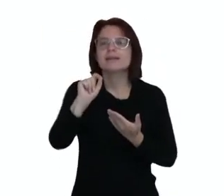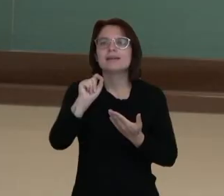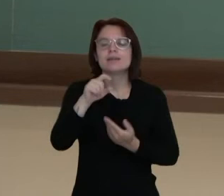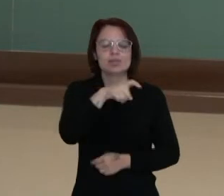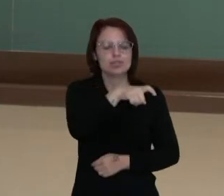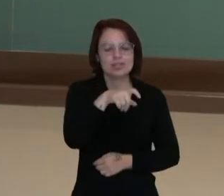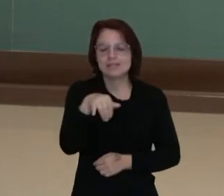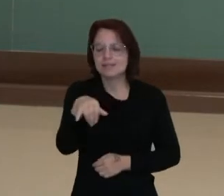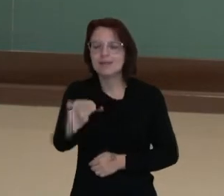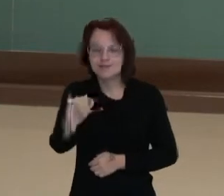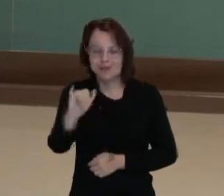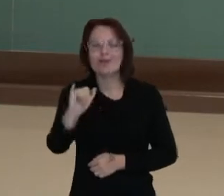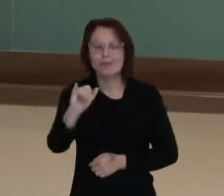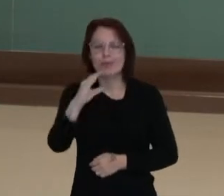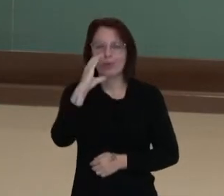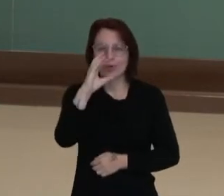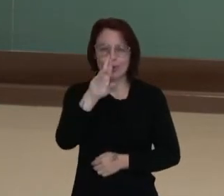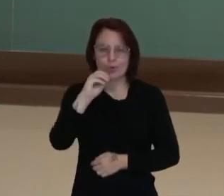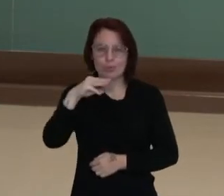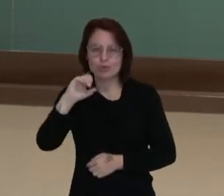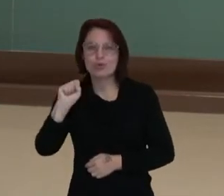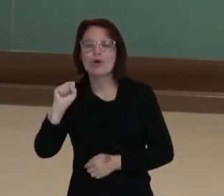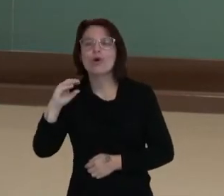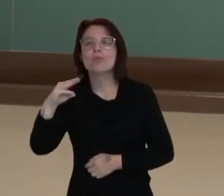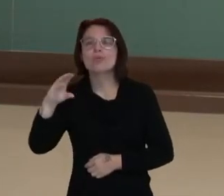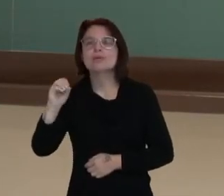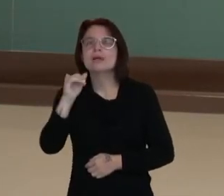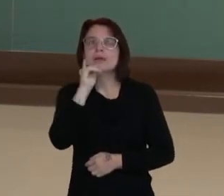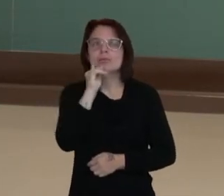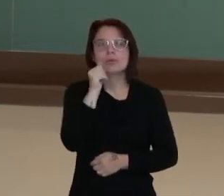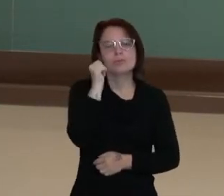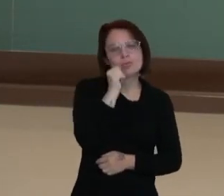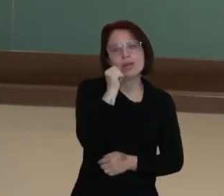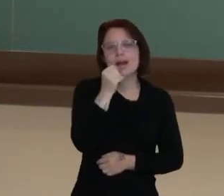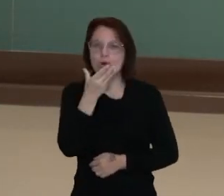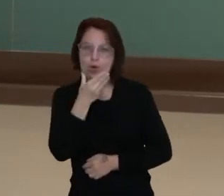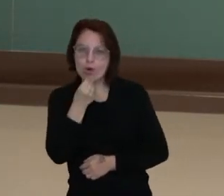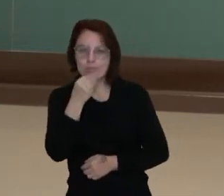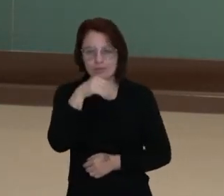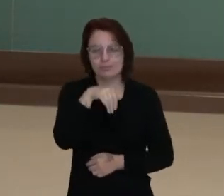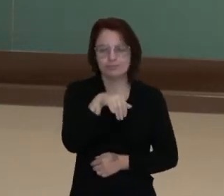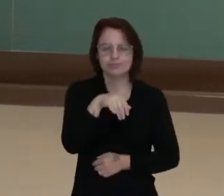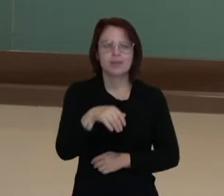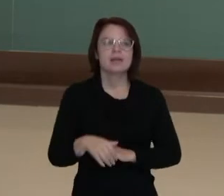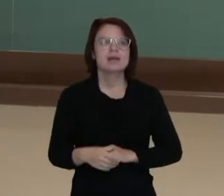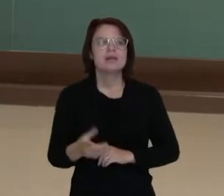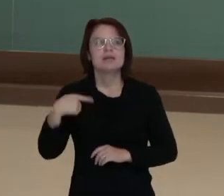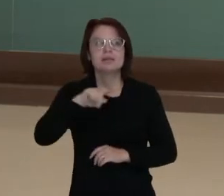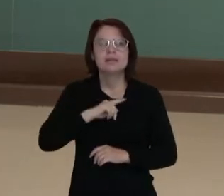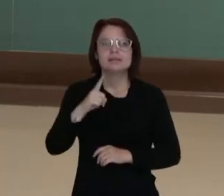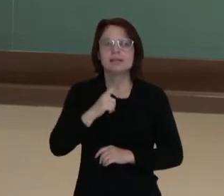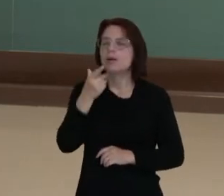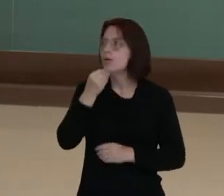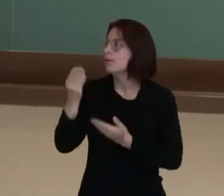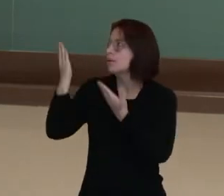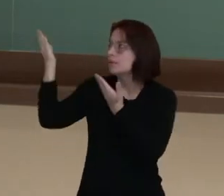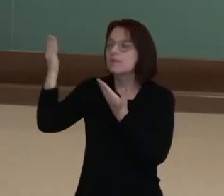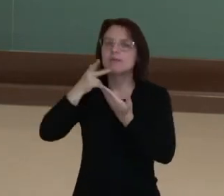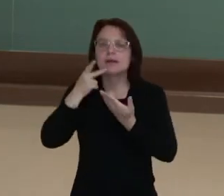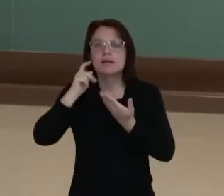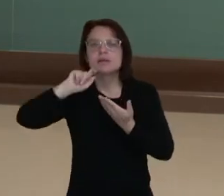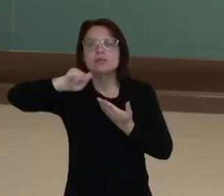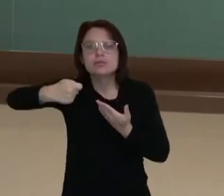e Y, que é o que dão as características sexuais masculinas e femininas. Nós temos Galton, né, que disse que é causas